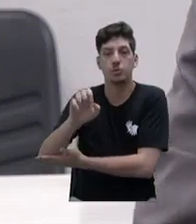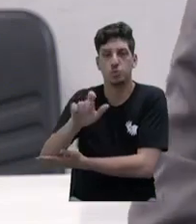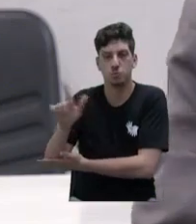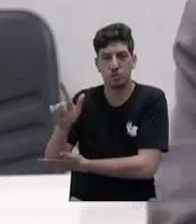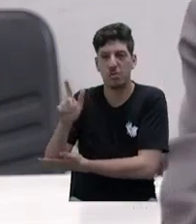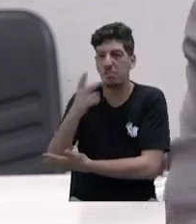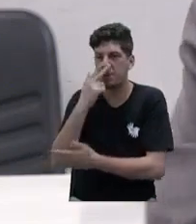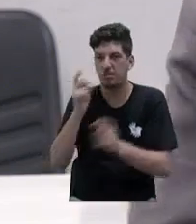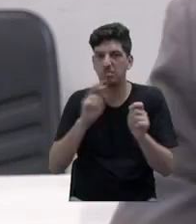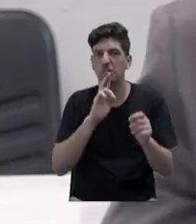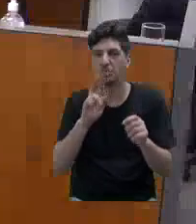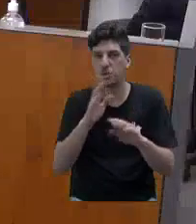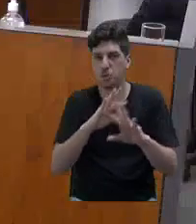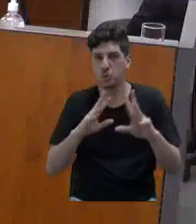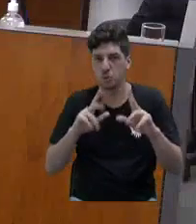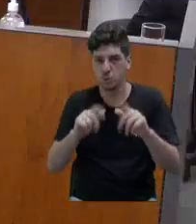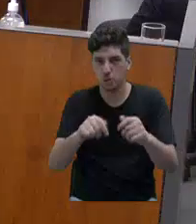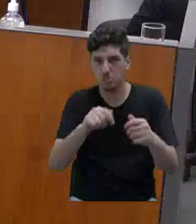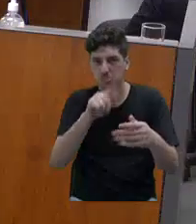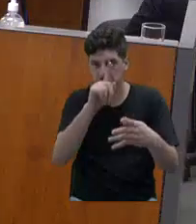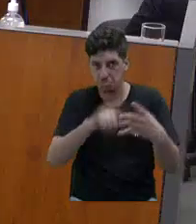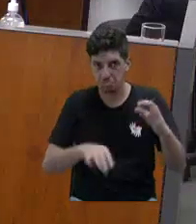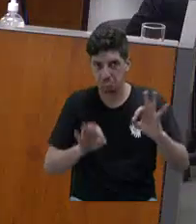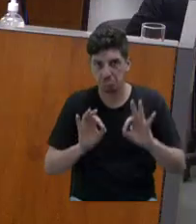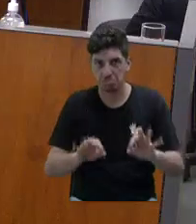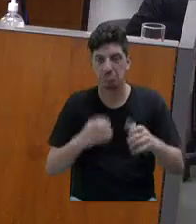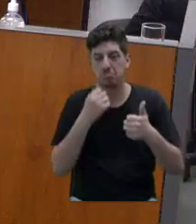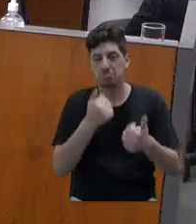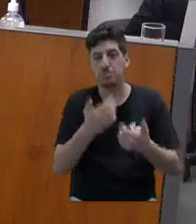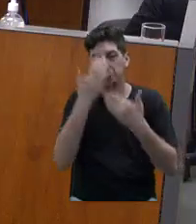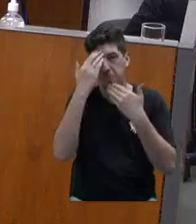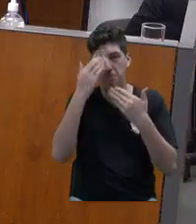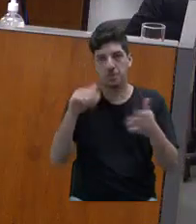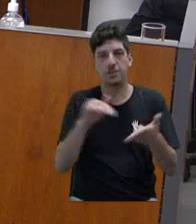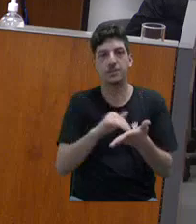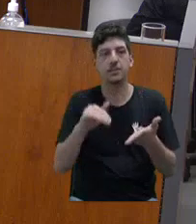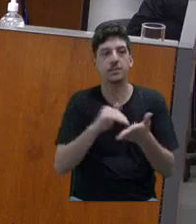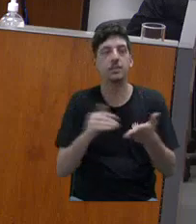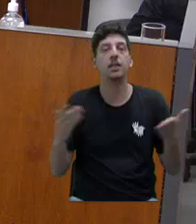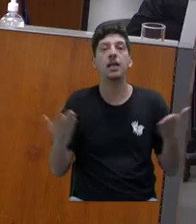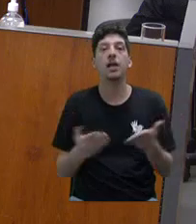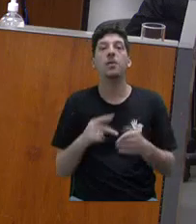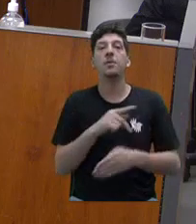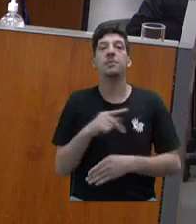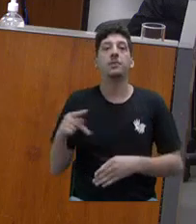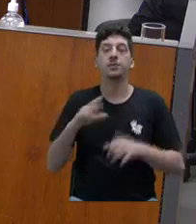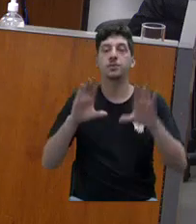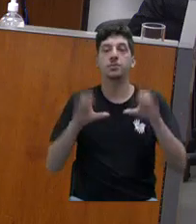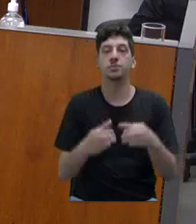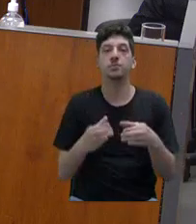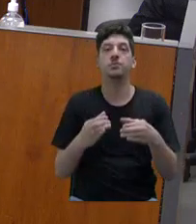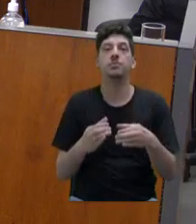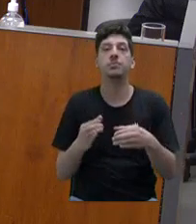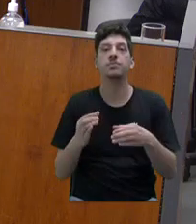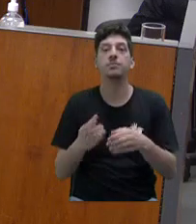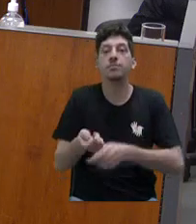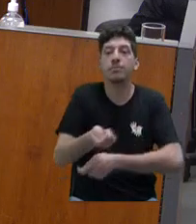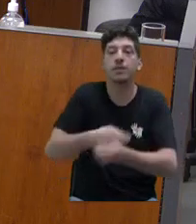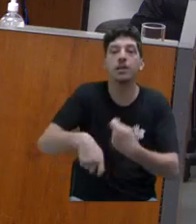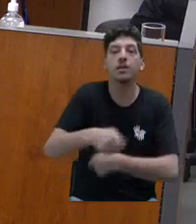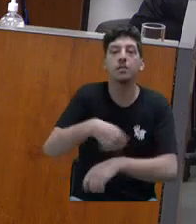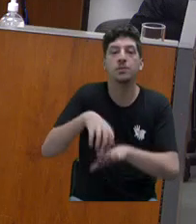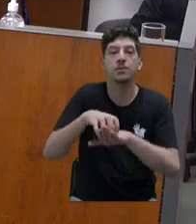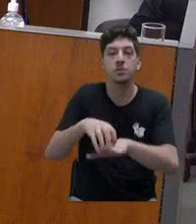Né? Muito obrigado, secretário. Eu vou passar a palavra agora para o presidente da Comissão de Gastronomia e